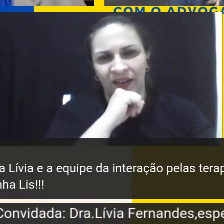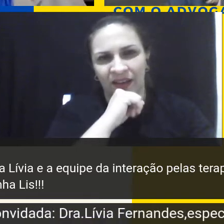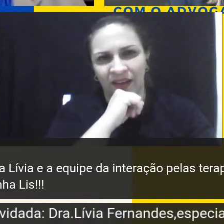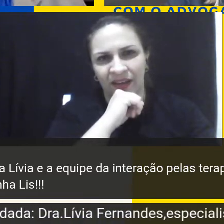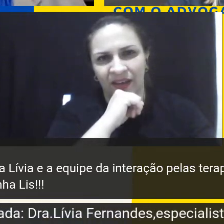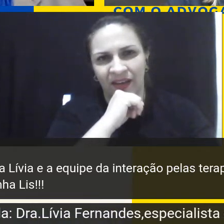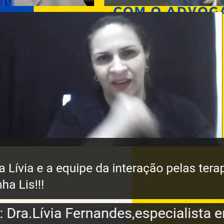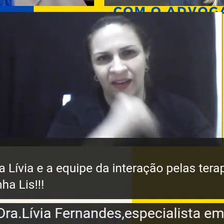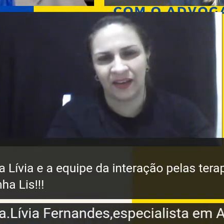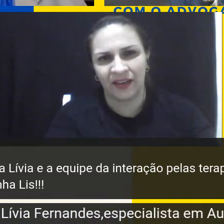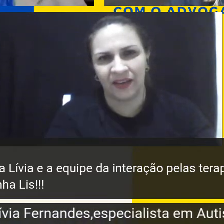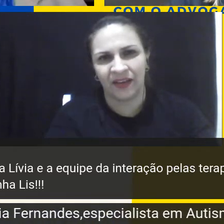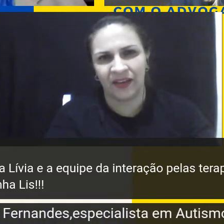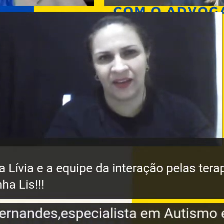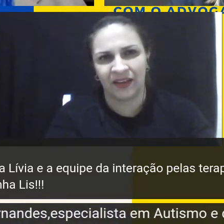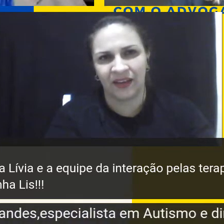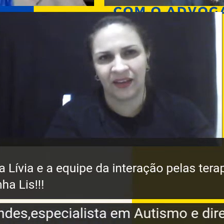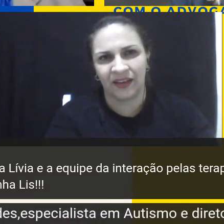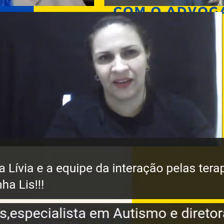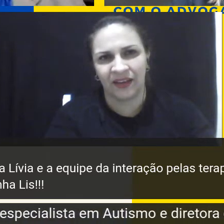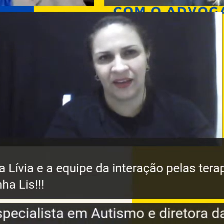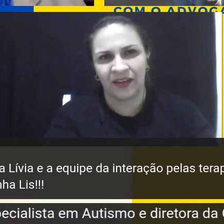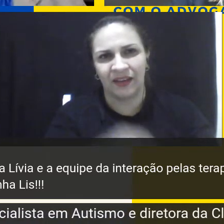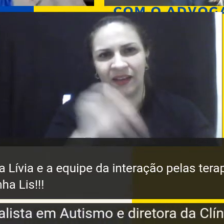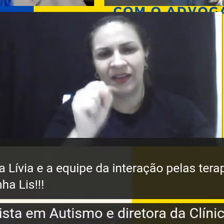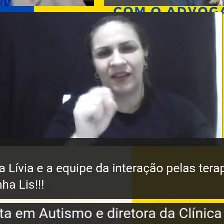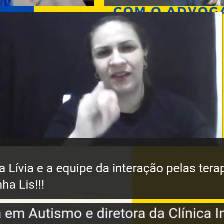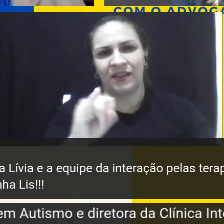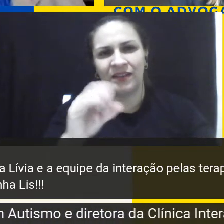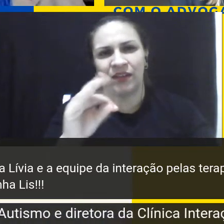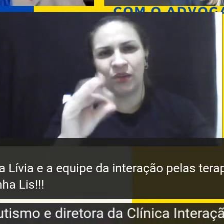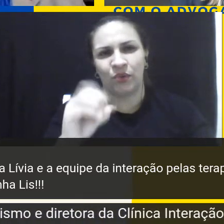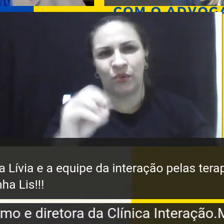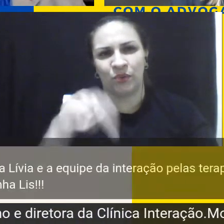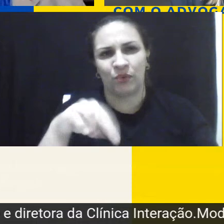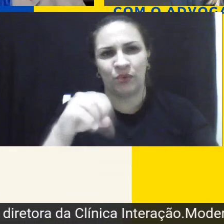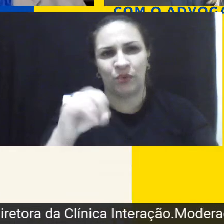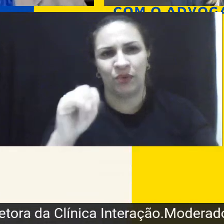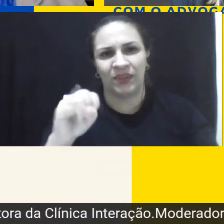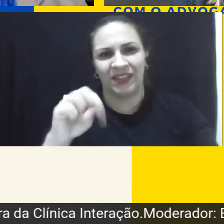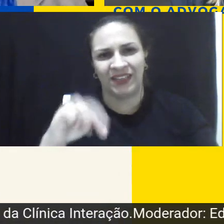no livro, tá? Que citou no livro, tá. Entendi.